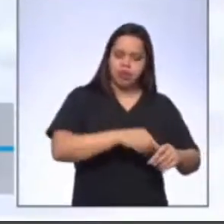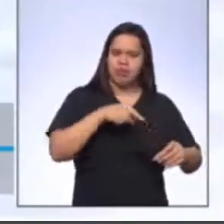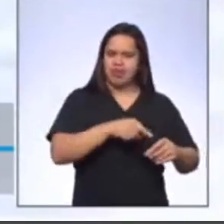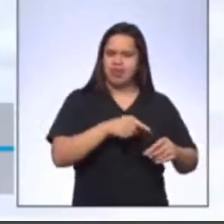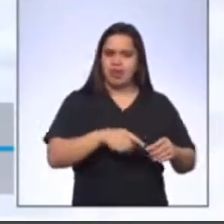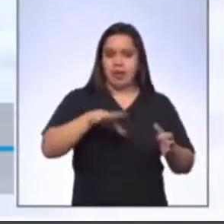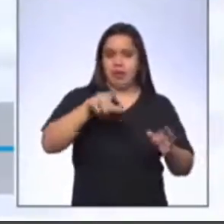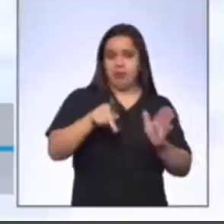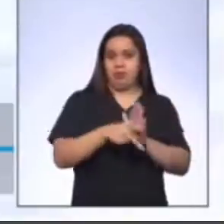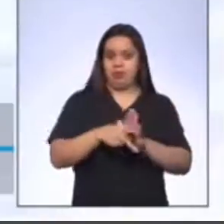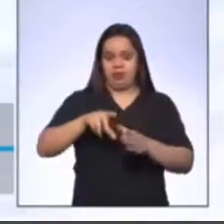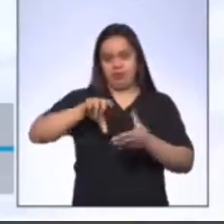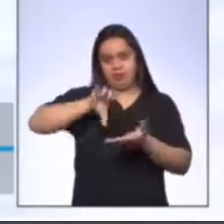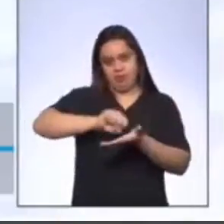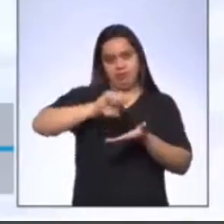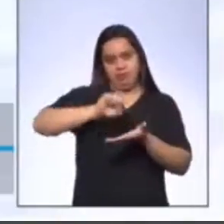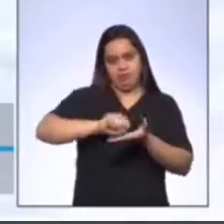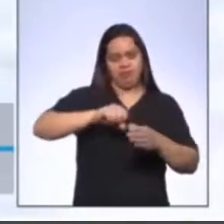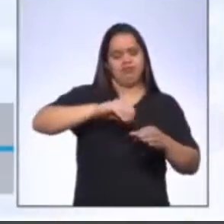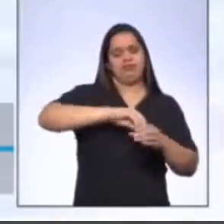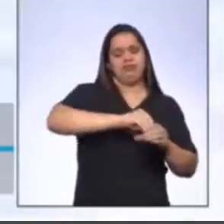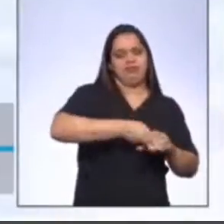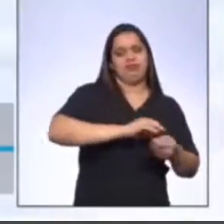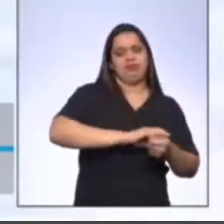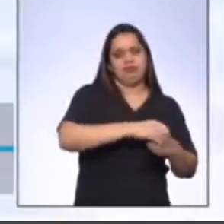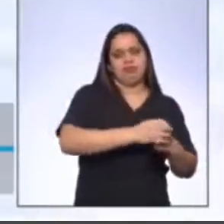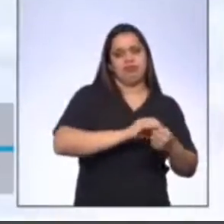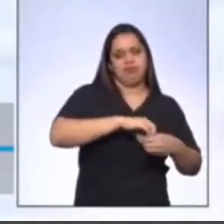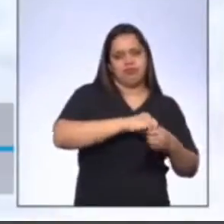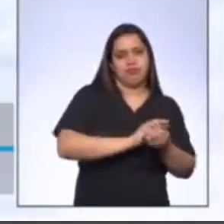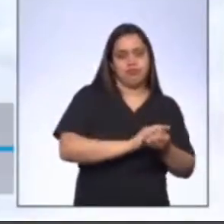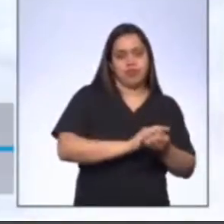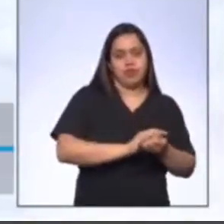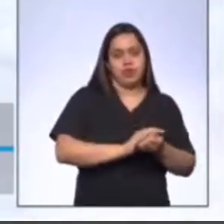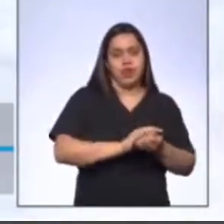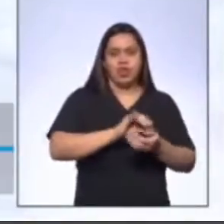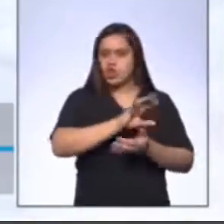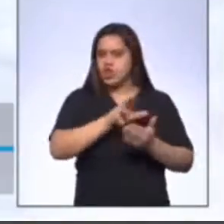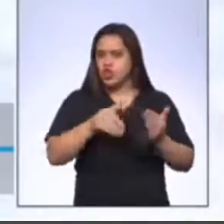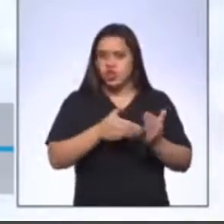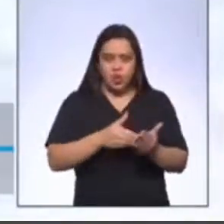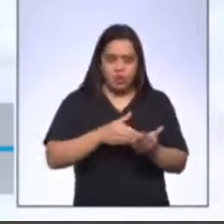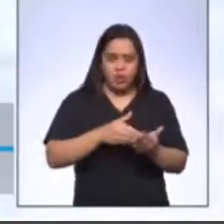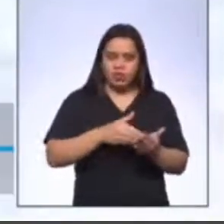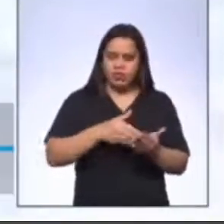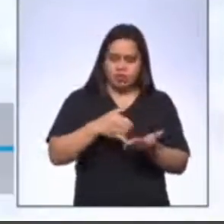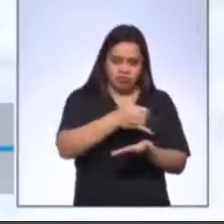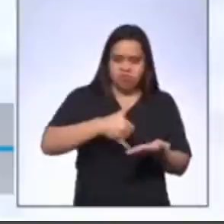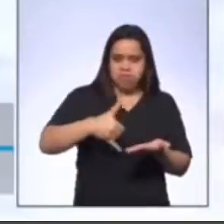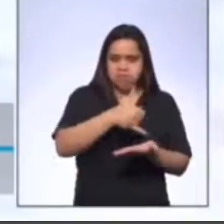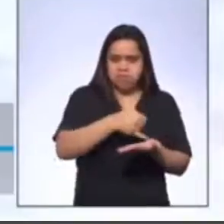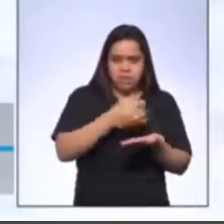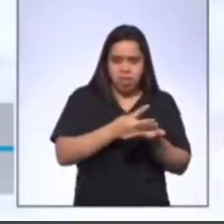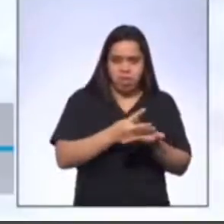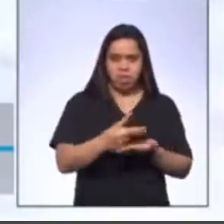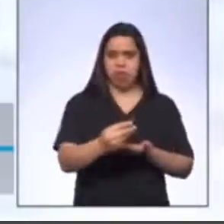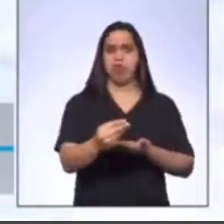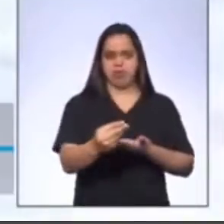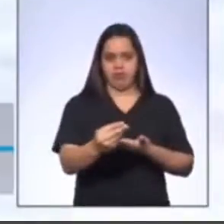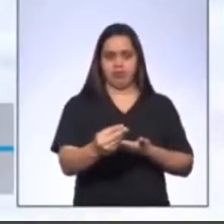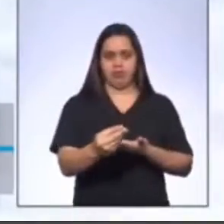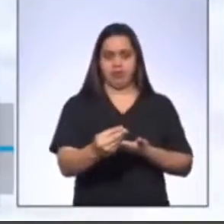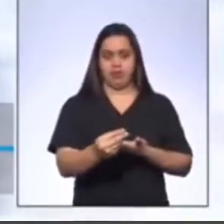sabe então vai lá ajuda a mãe você vai ver se joga um pouquinho de detergente nossa na hora gordura começa a desmanchar parece que tá desmanchando tá bom